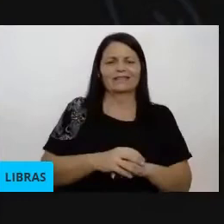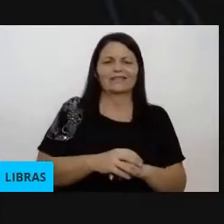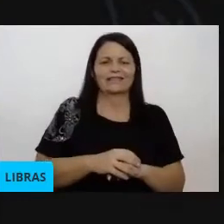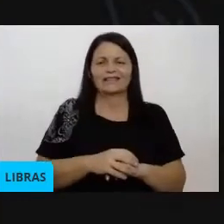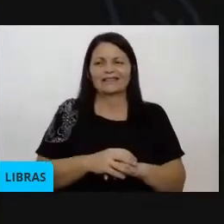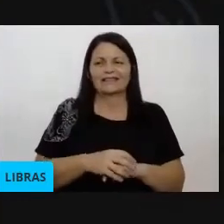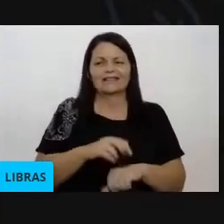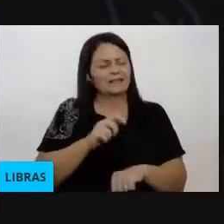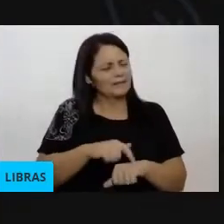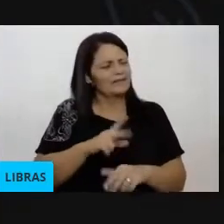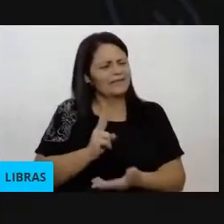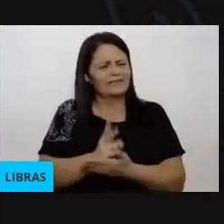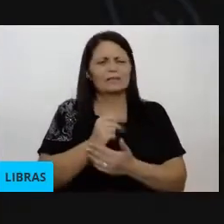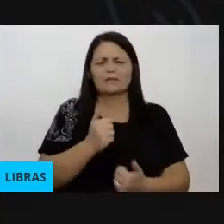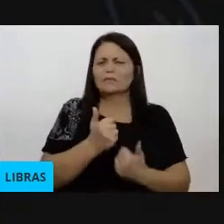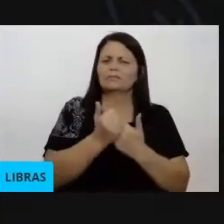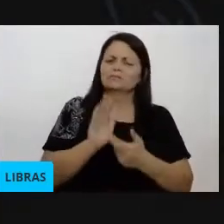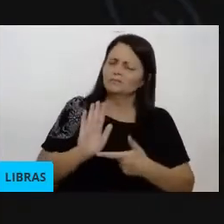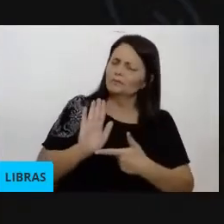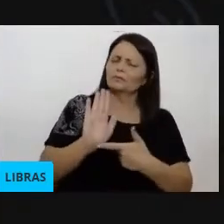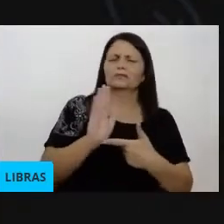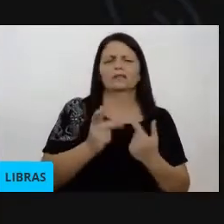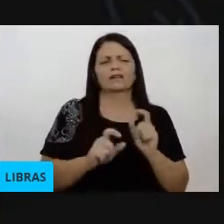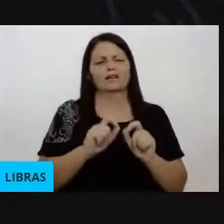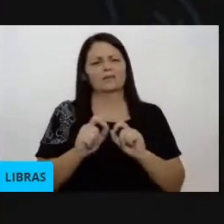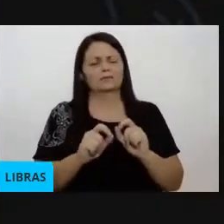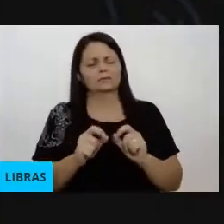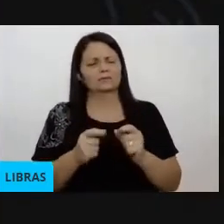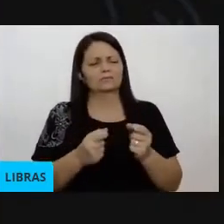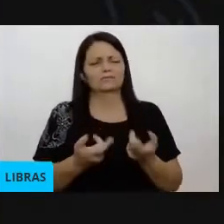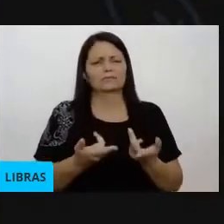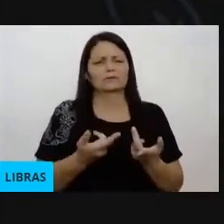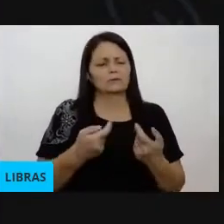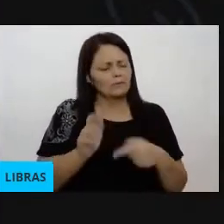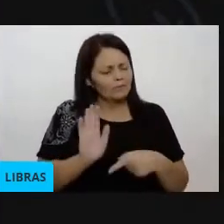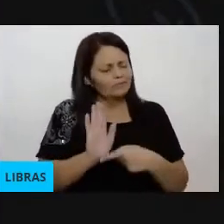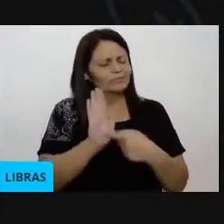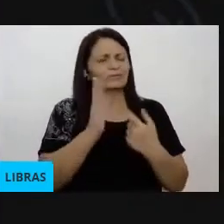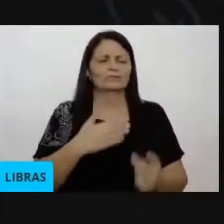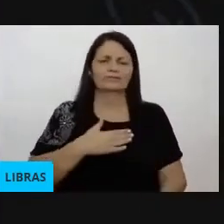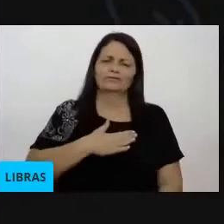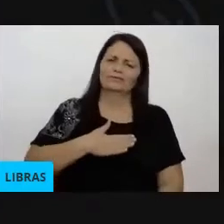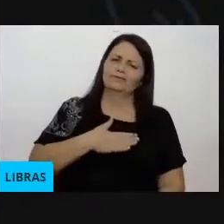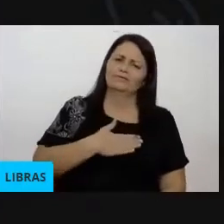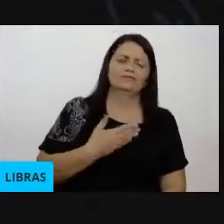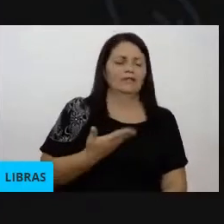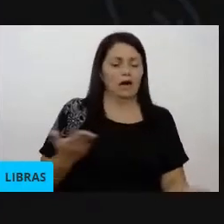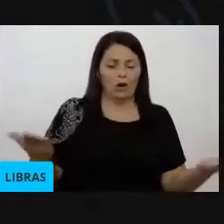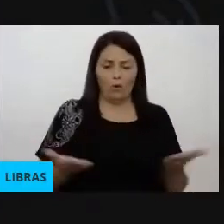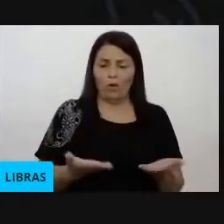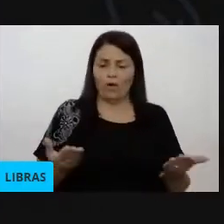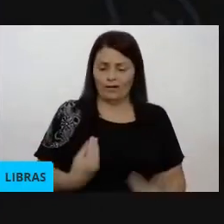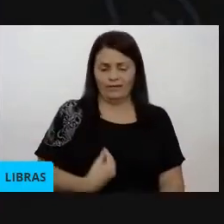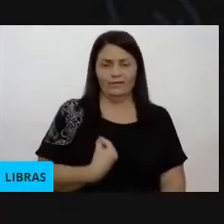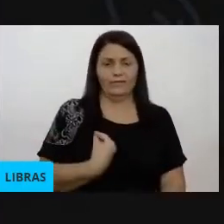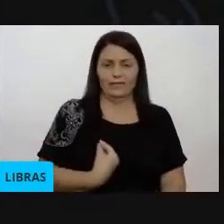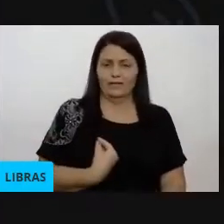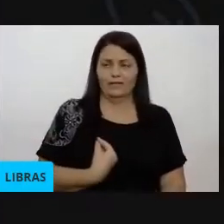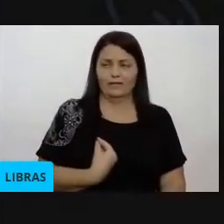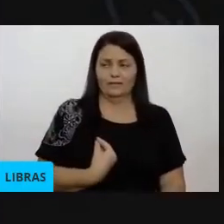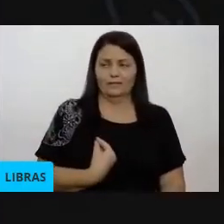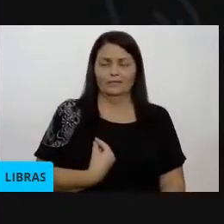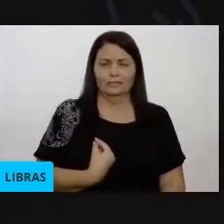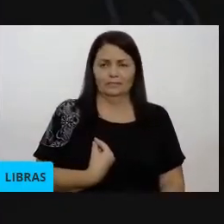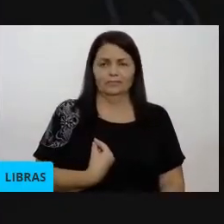médico, eu sempre tentei muito ajudar, eu digo que eu devo muito, eu quero começar a pagar em vida. E aí